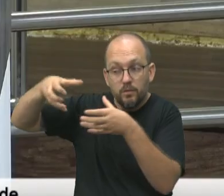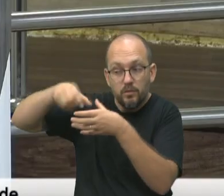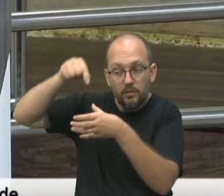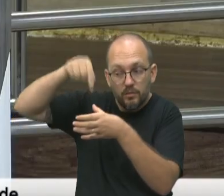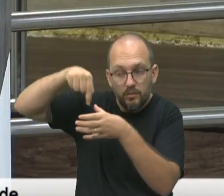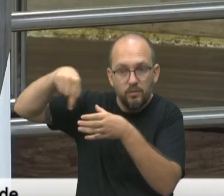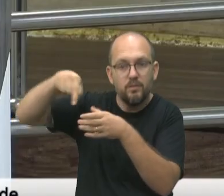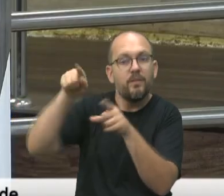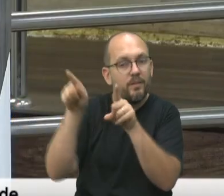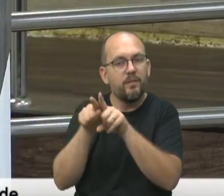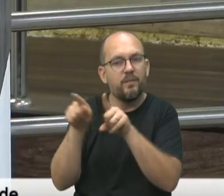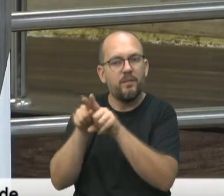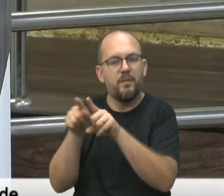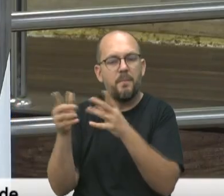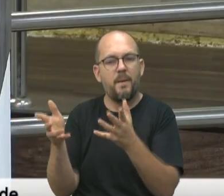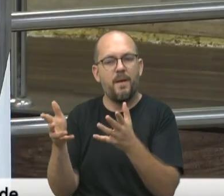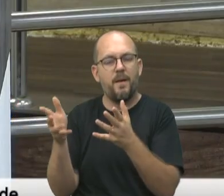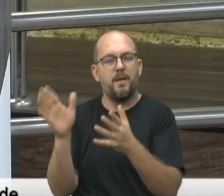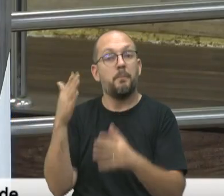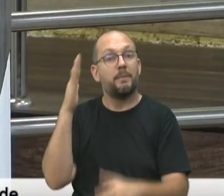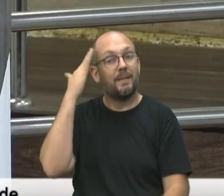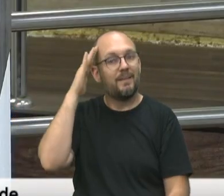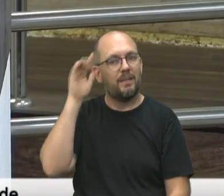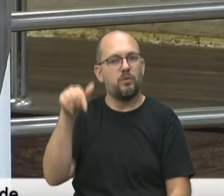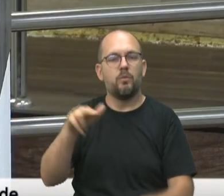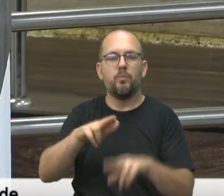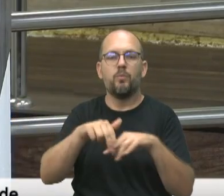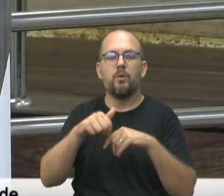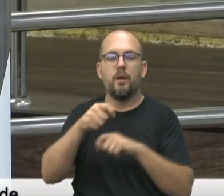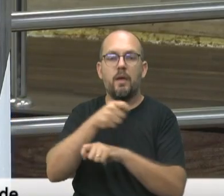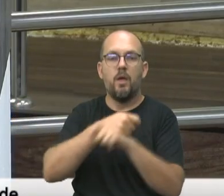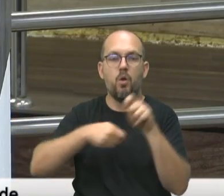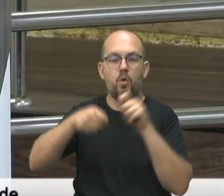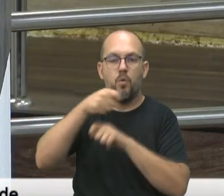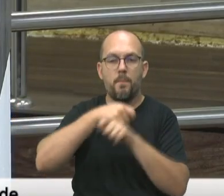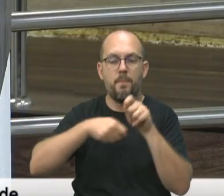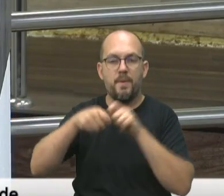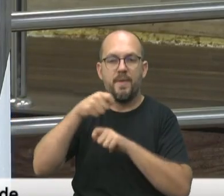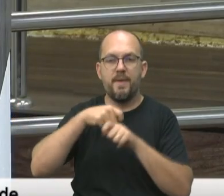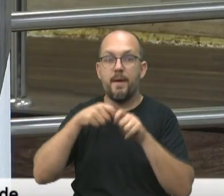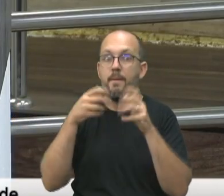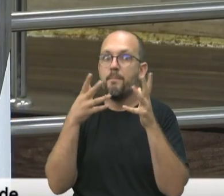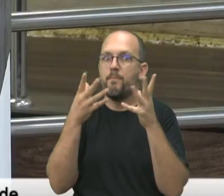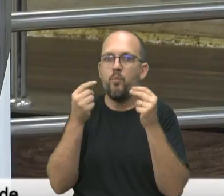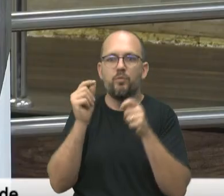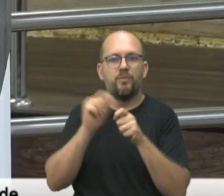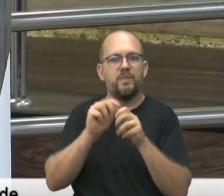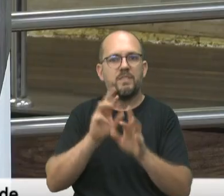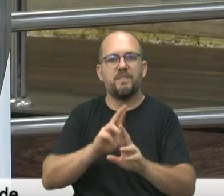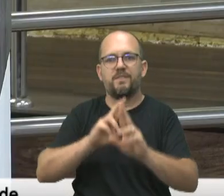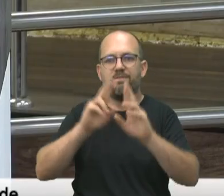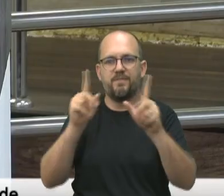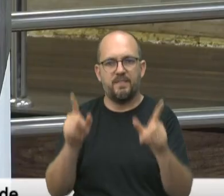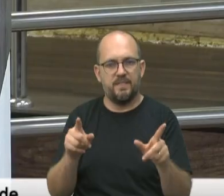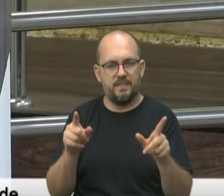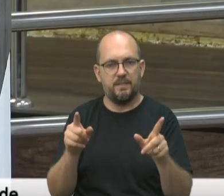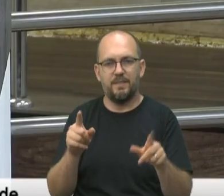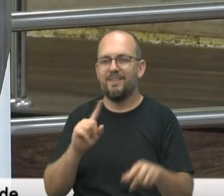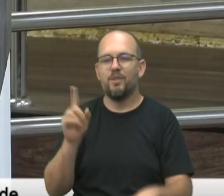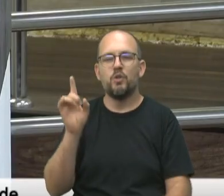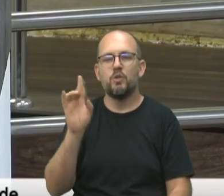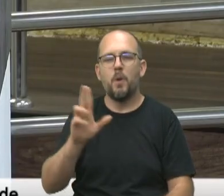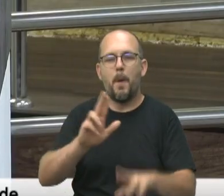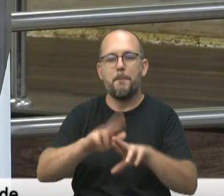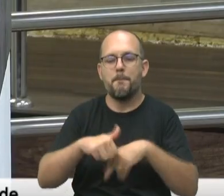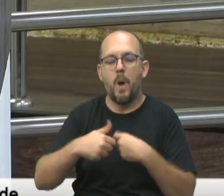isso. Porque do ponto de vista econômico, faz muita diferença. Só que não pode só pela